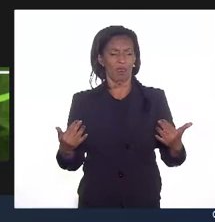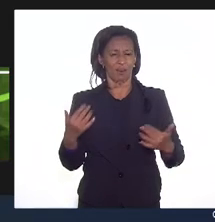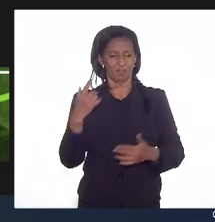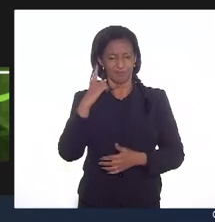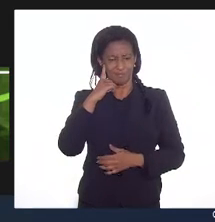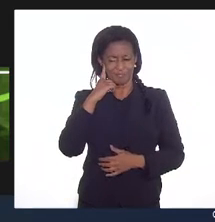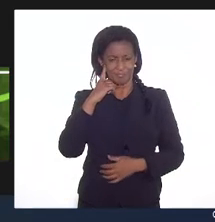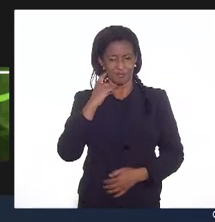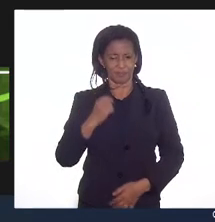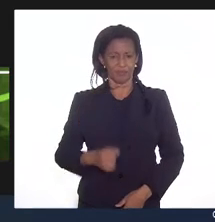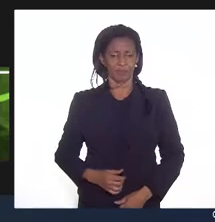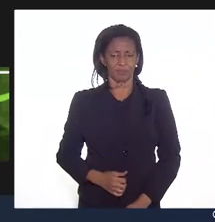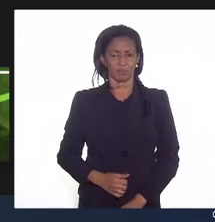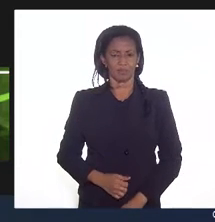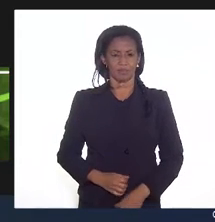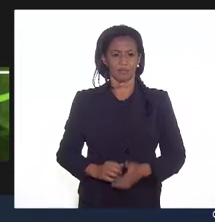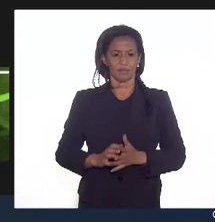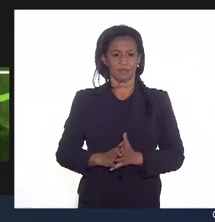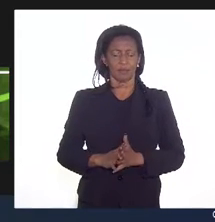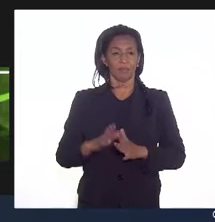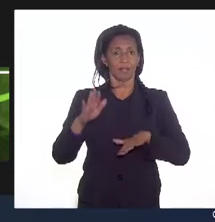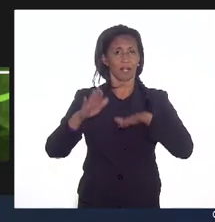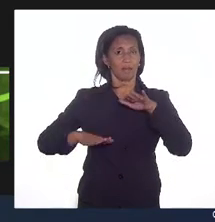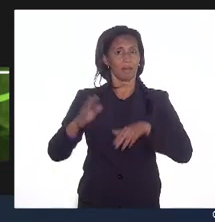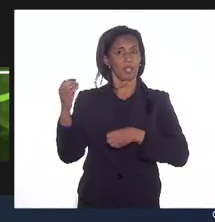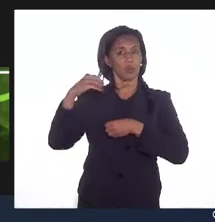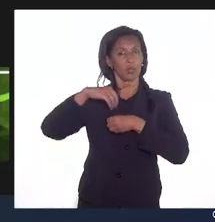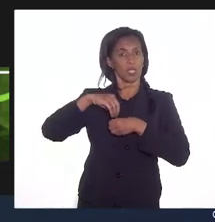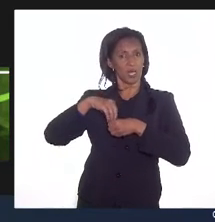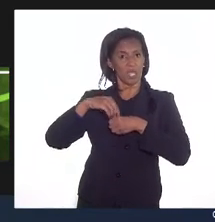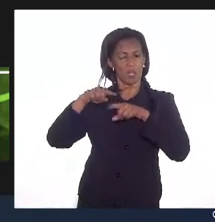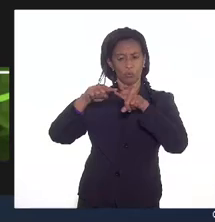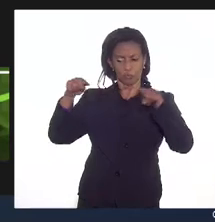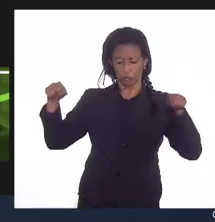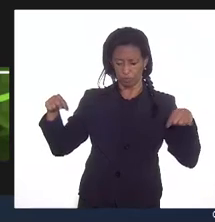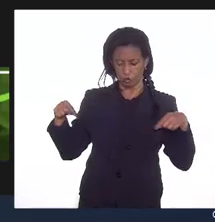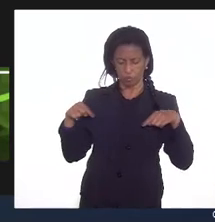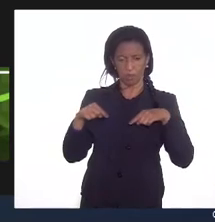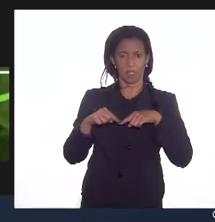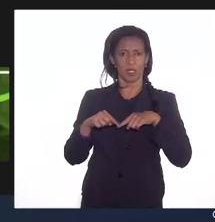aqui dentro de um estúdio com